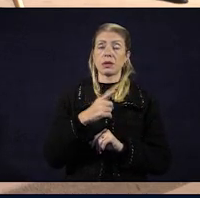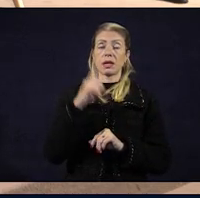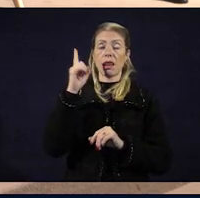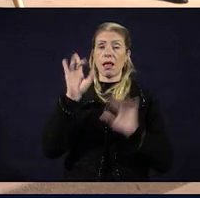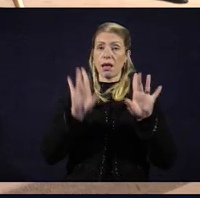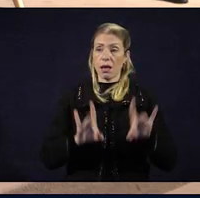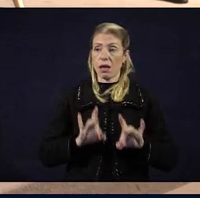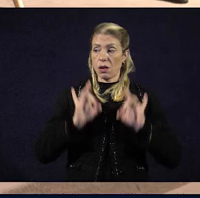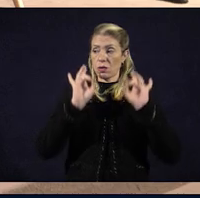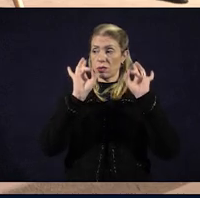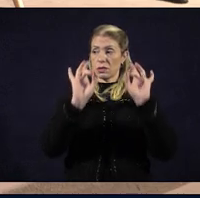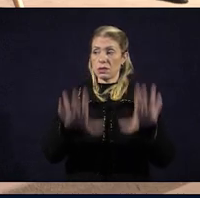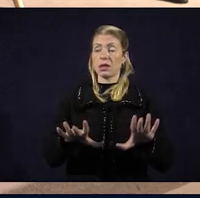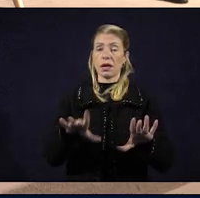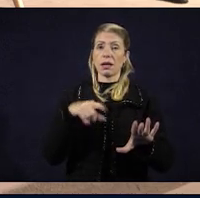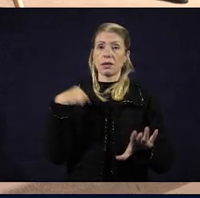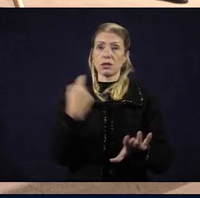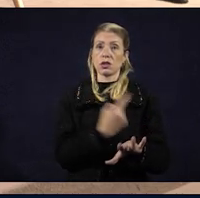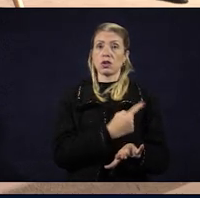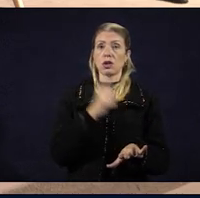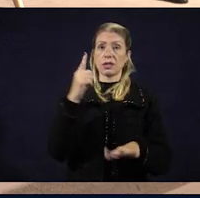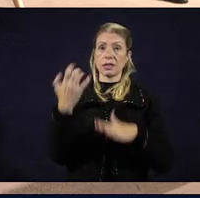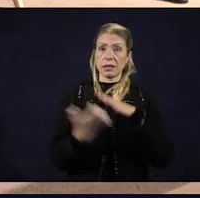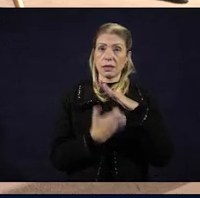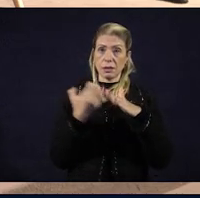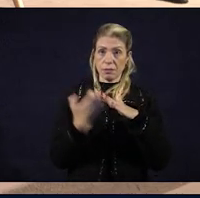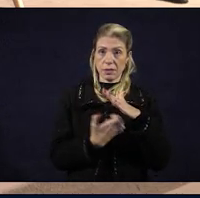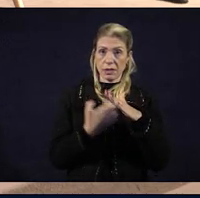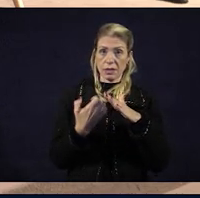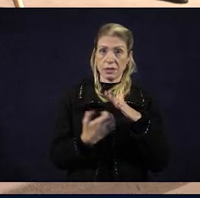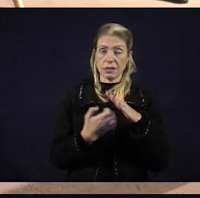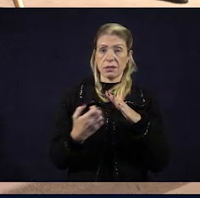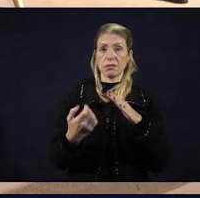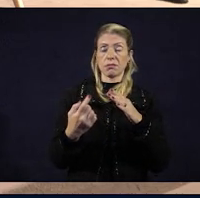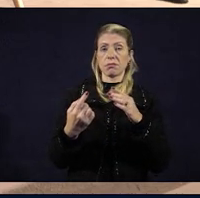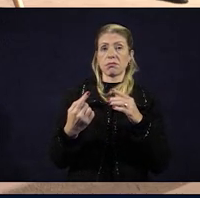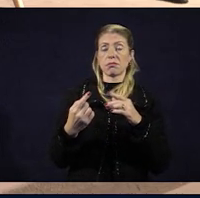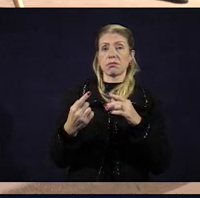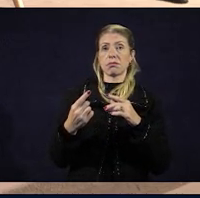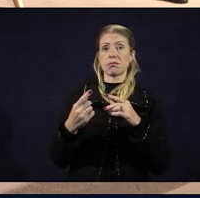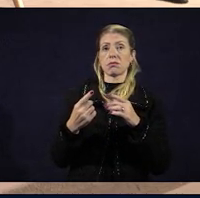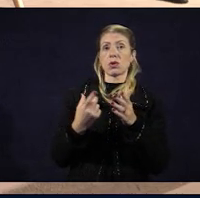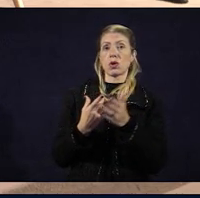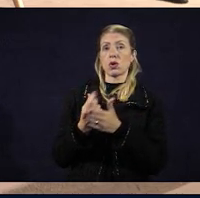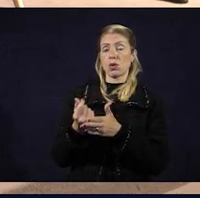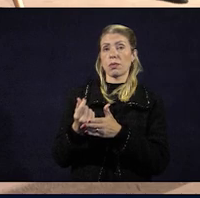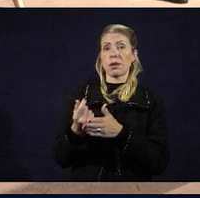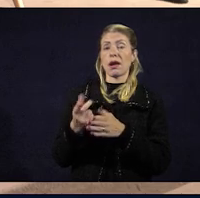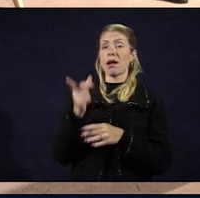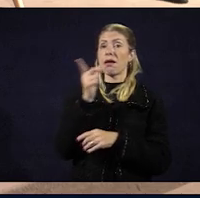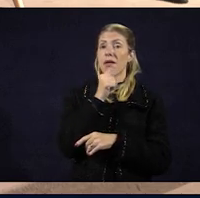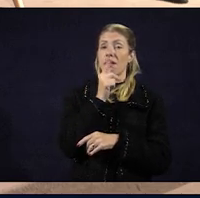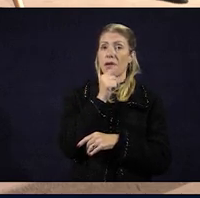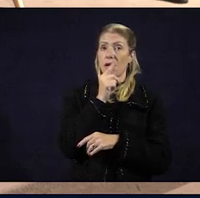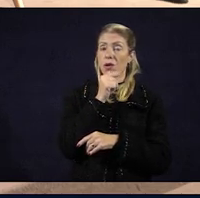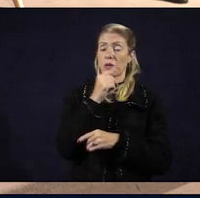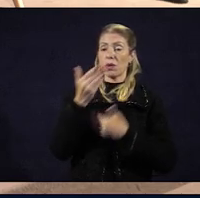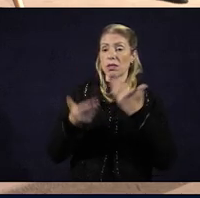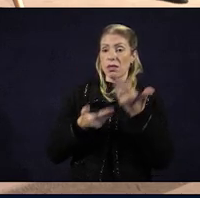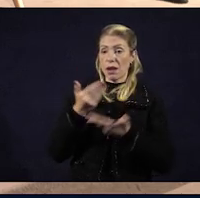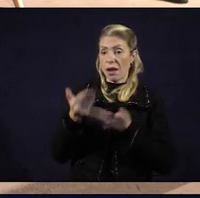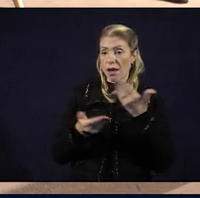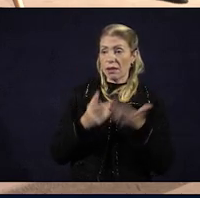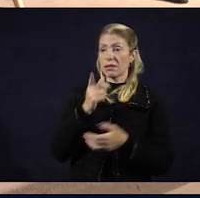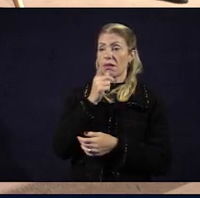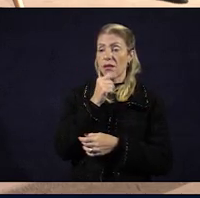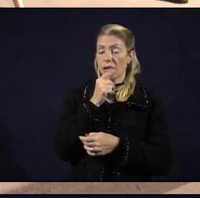nós nós a empresa lá compra água compra água e depois tratar a água